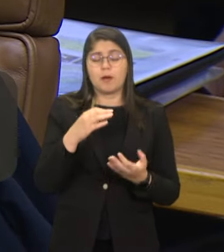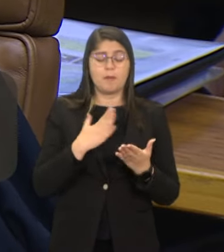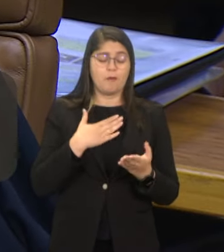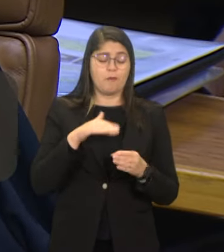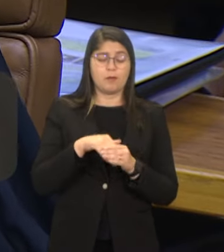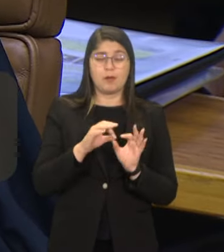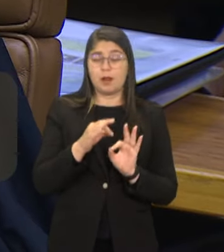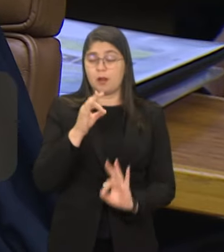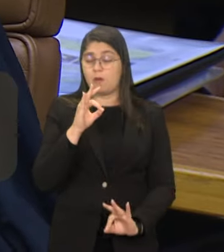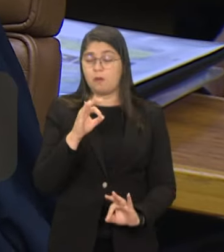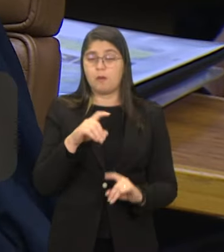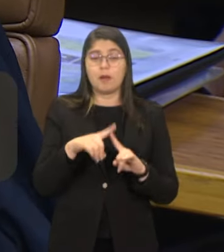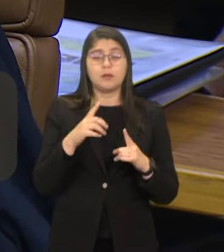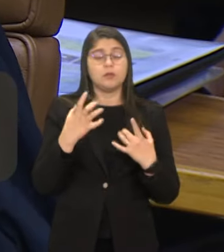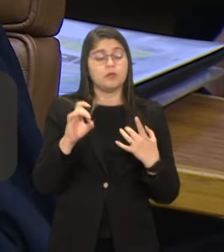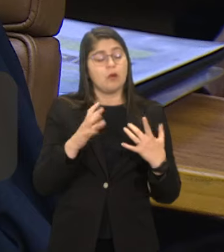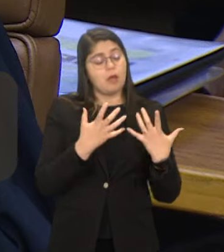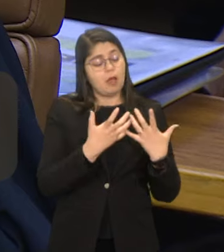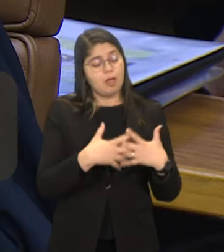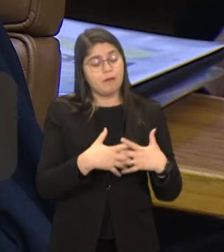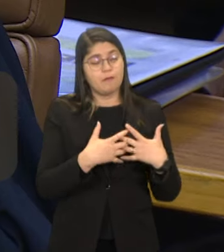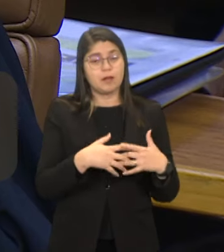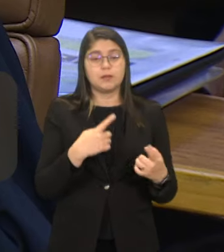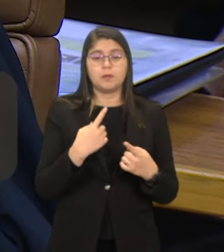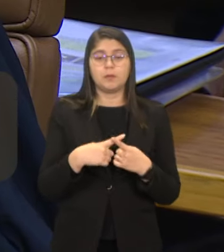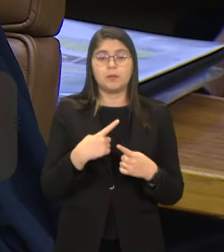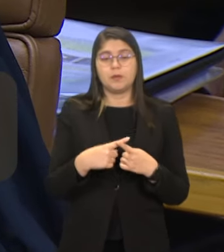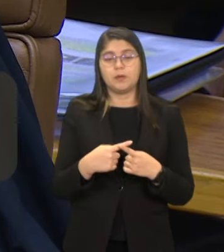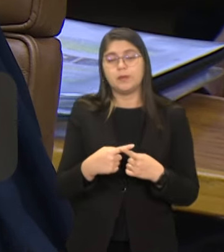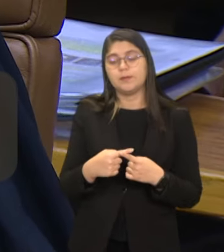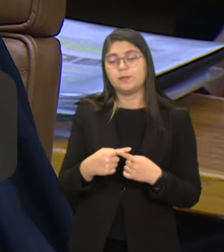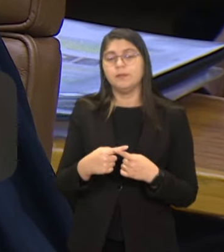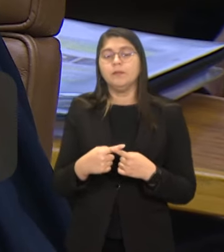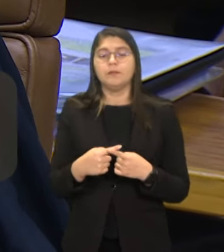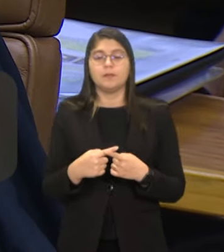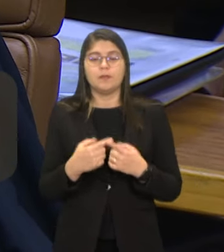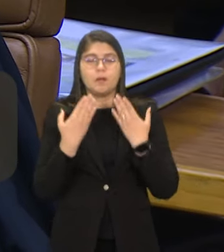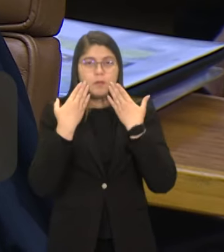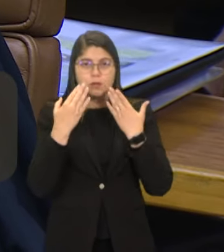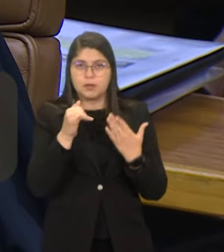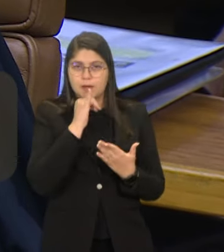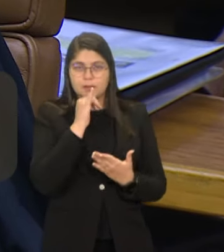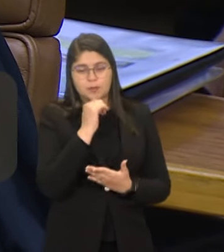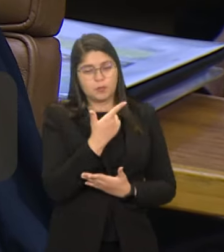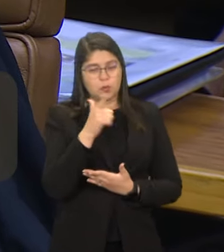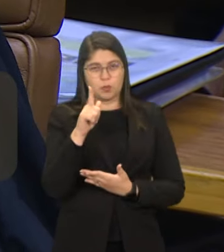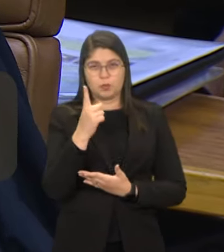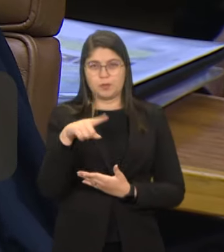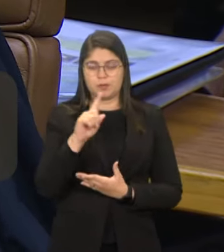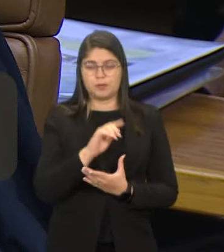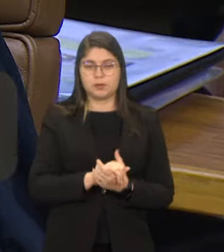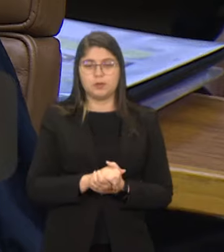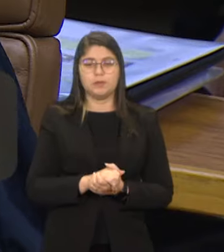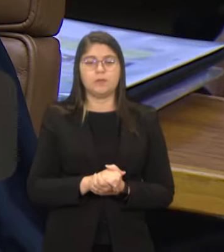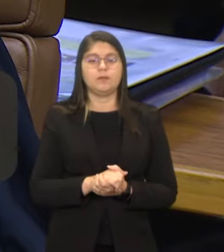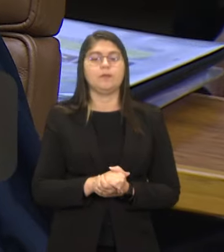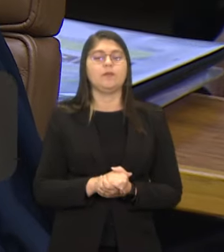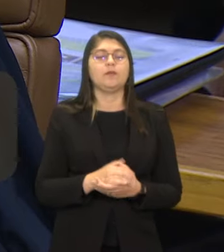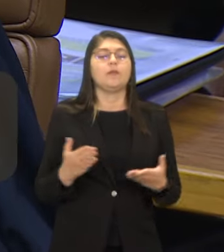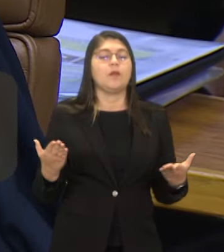só trazendo essa reflexão, porque eu vou dar um outro exemplo para vocês. Hoje